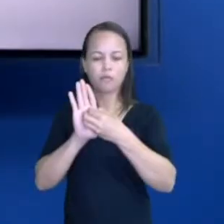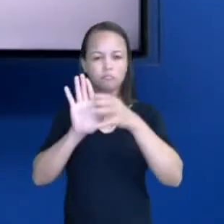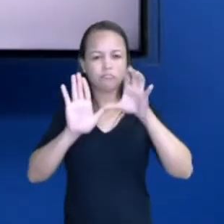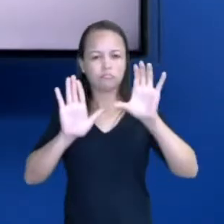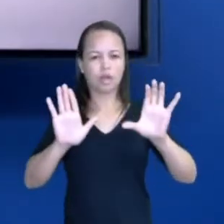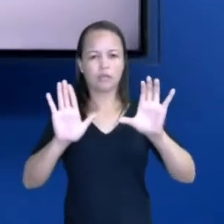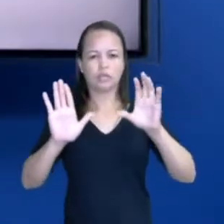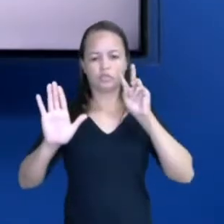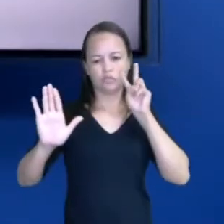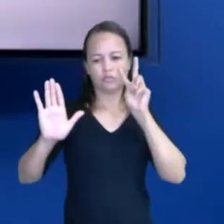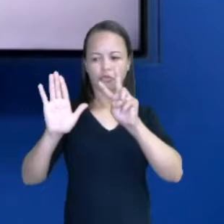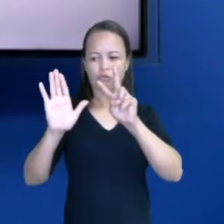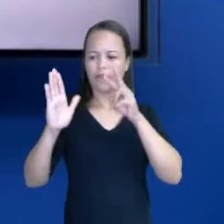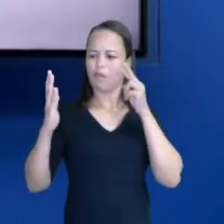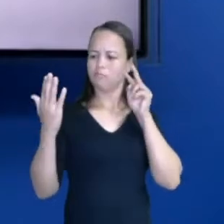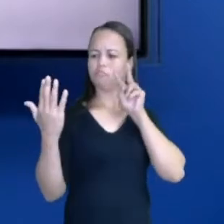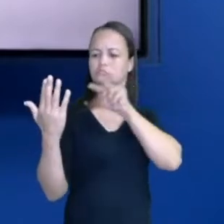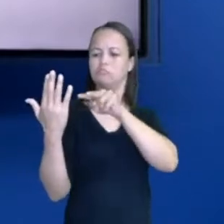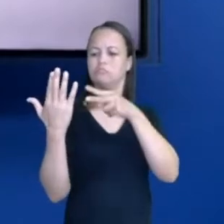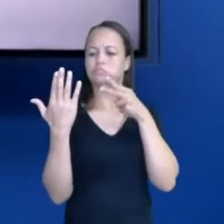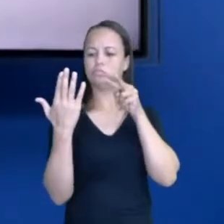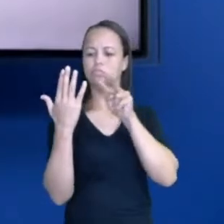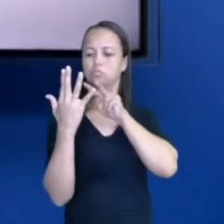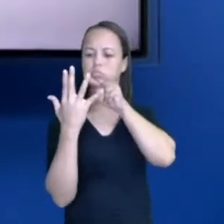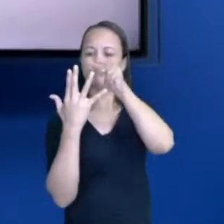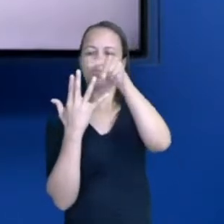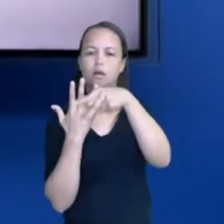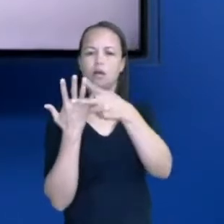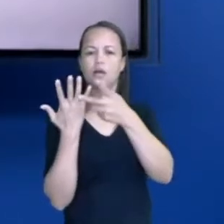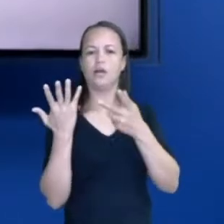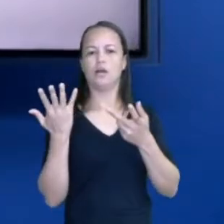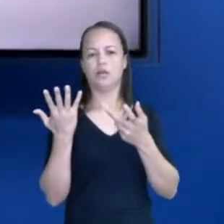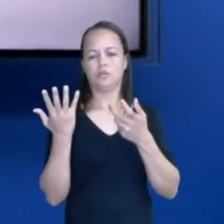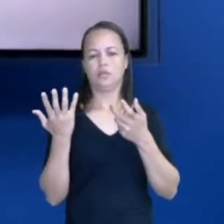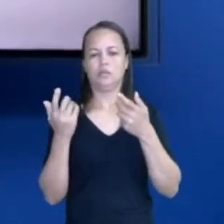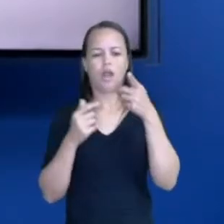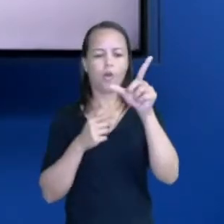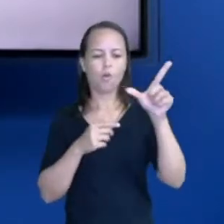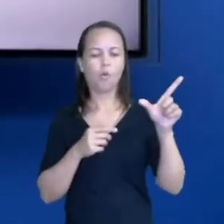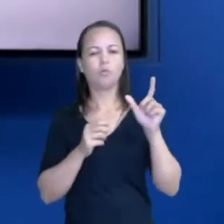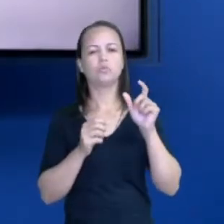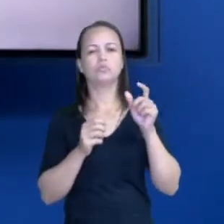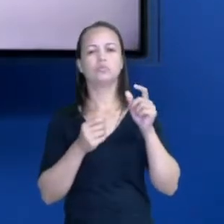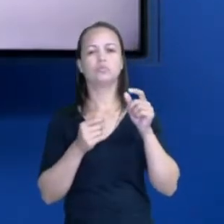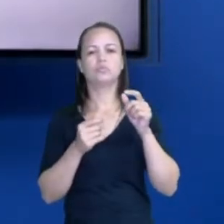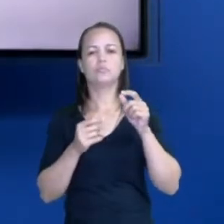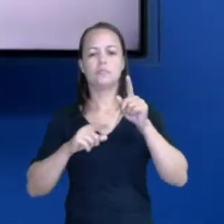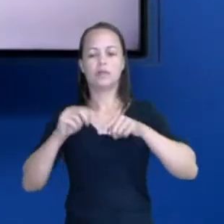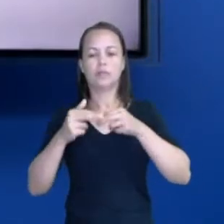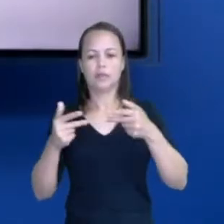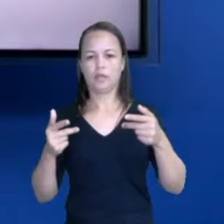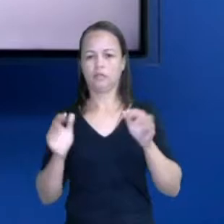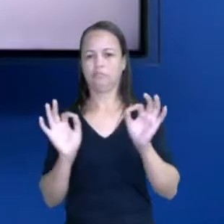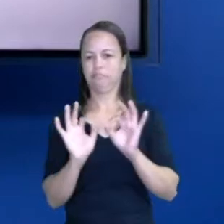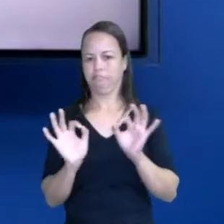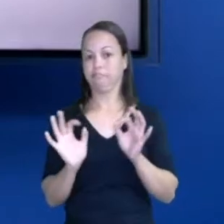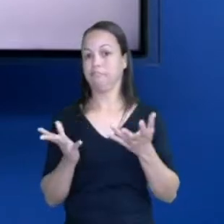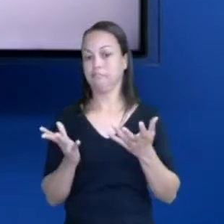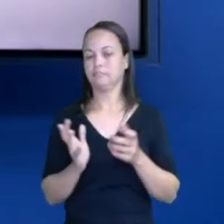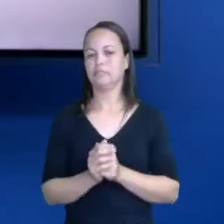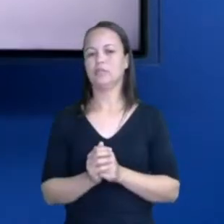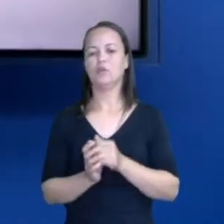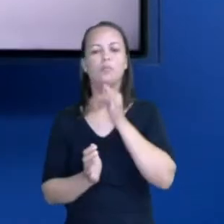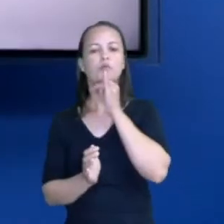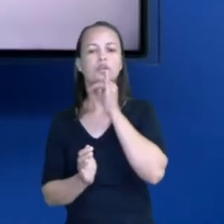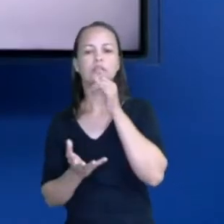daquele objeto, porque eles são transparentes. Já outros materiais não. Por exemplo, como a gente consegue ver aí na imagem, se a gente